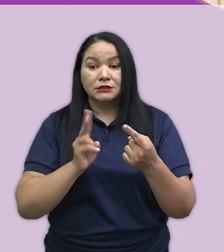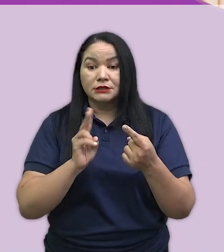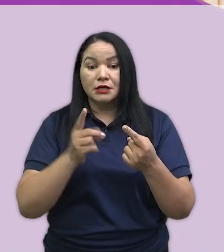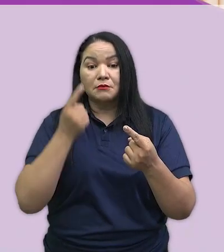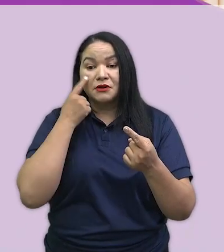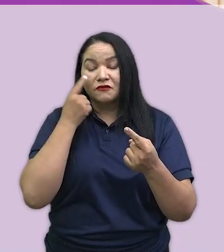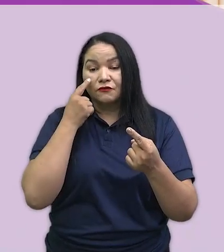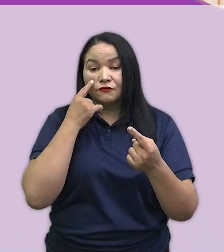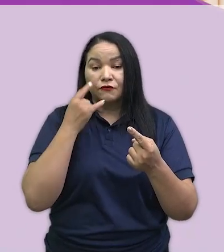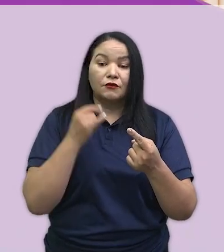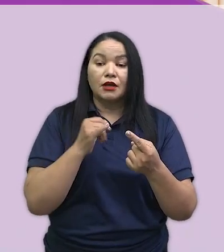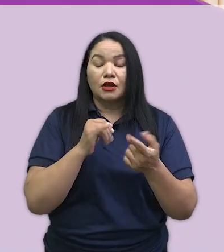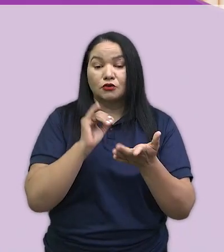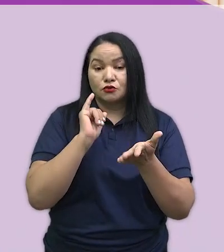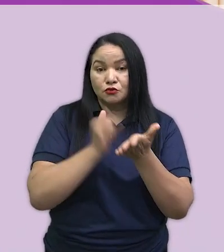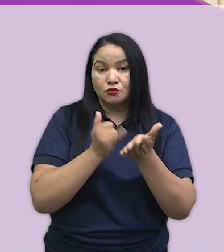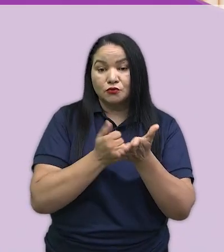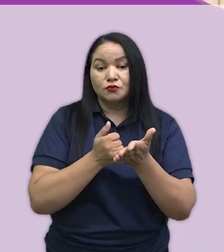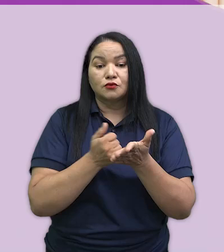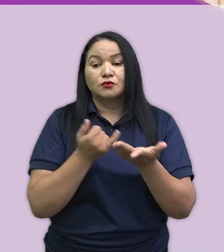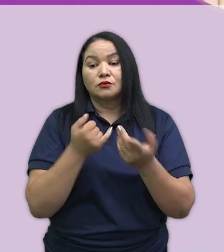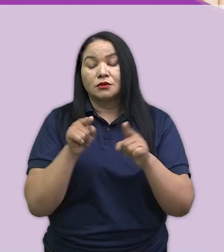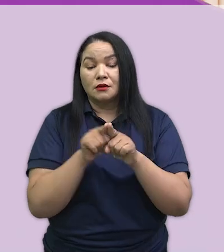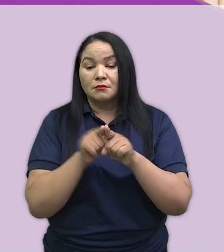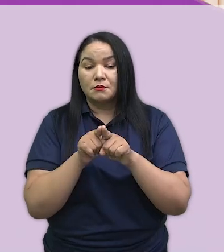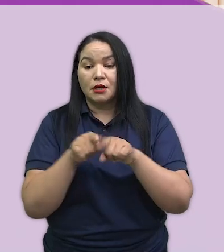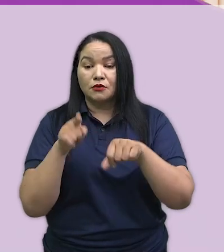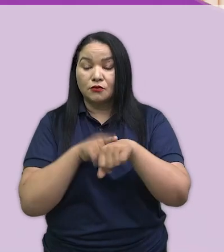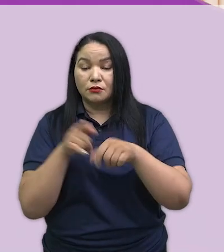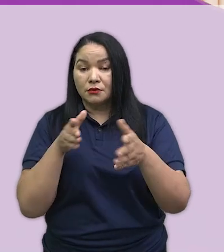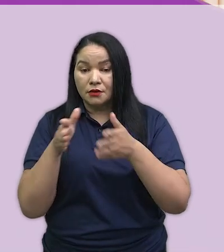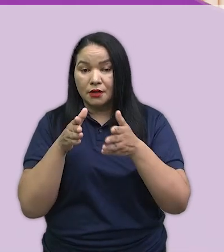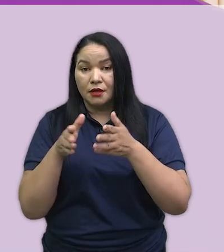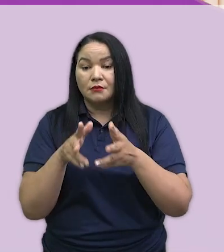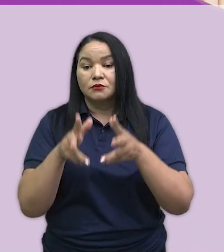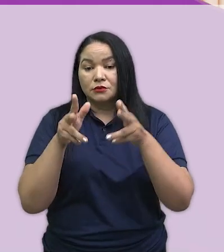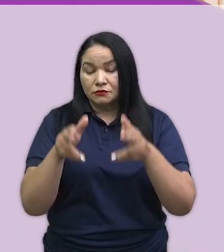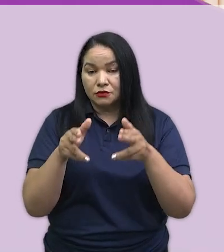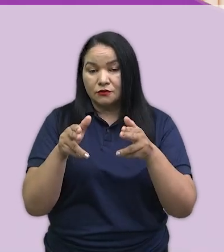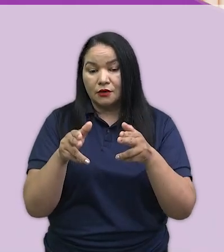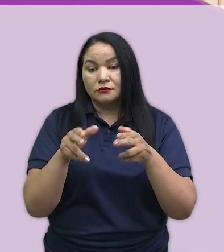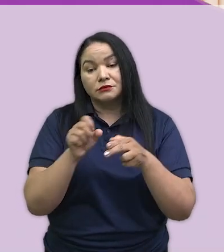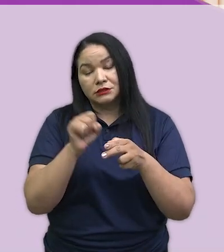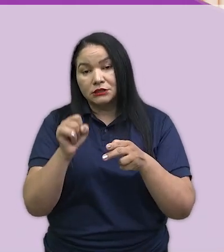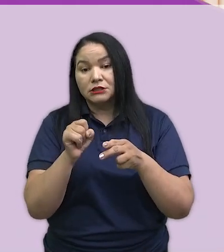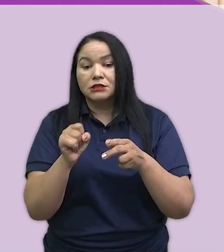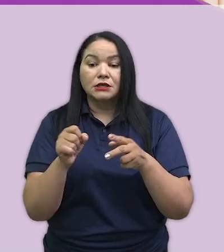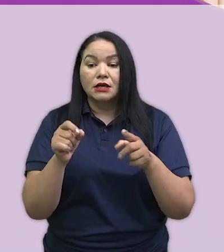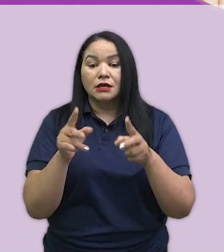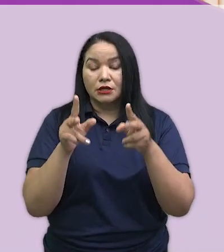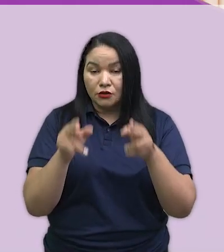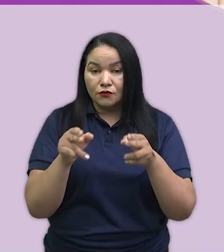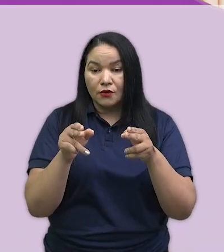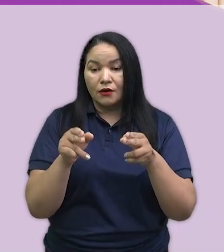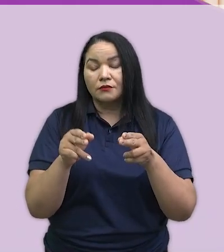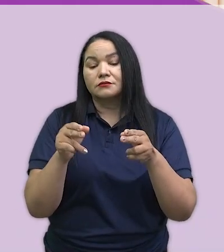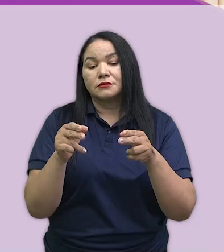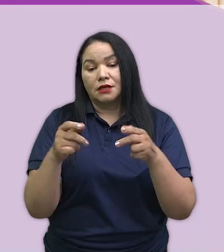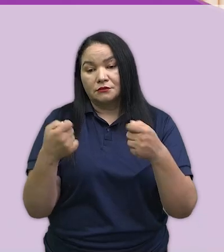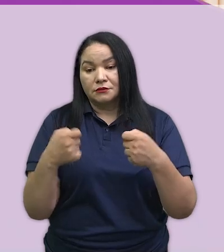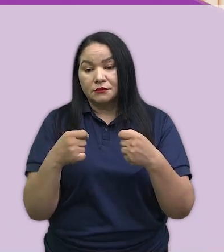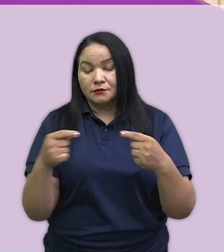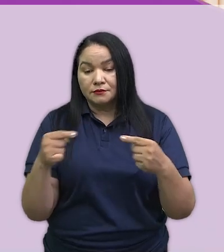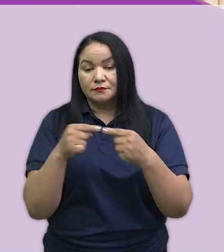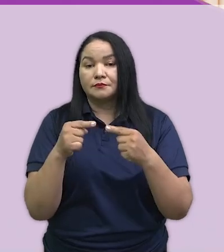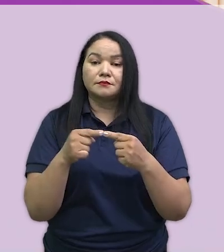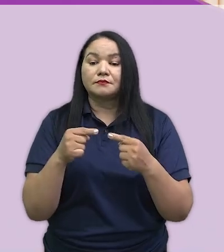a taxa de juros e o tempo estão na mesma unidade de medida, pois eles devem estar nessa